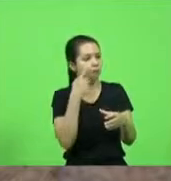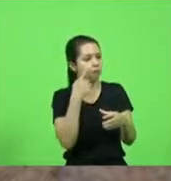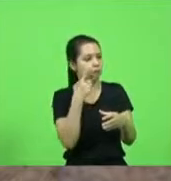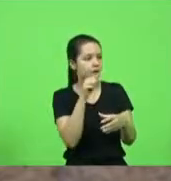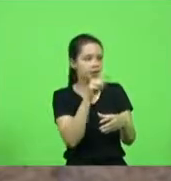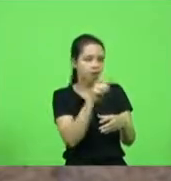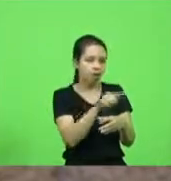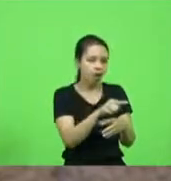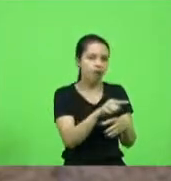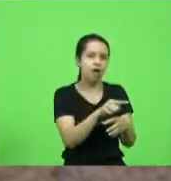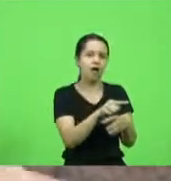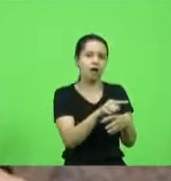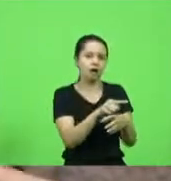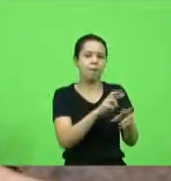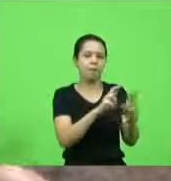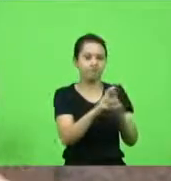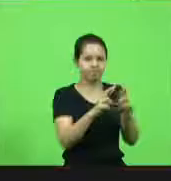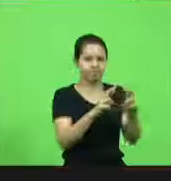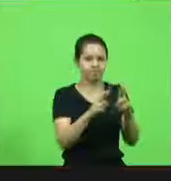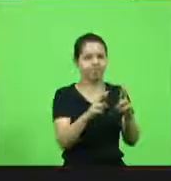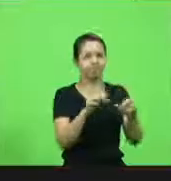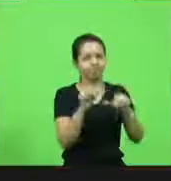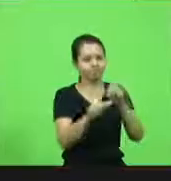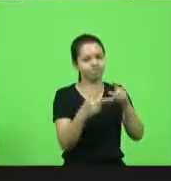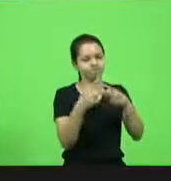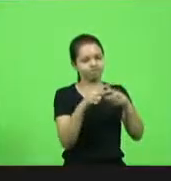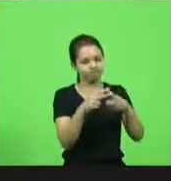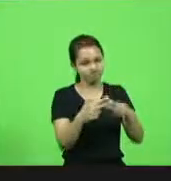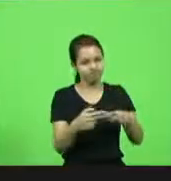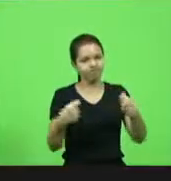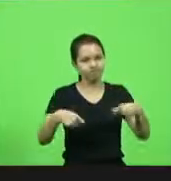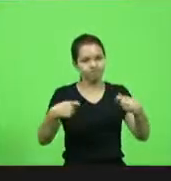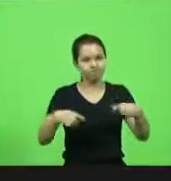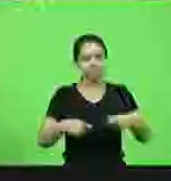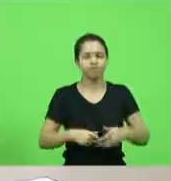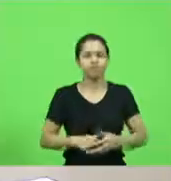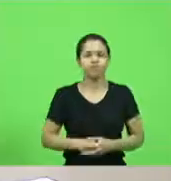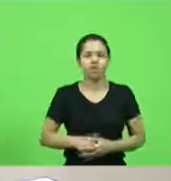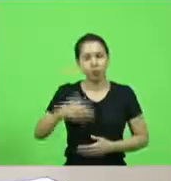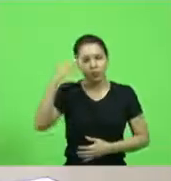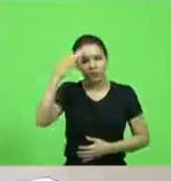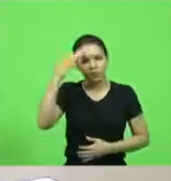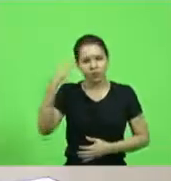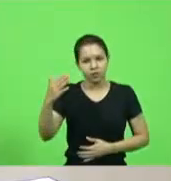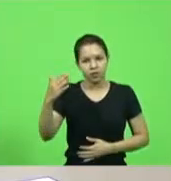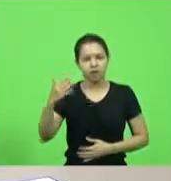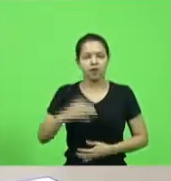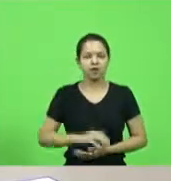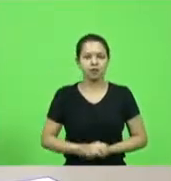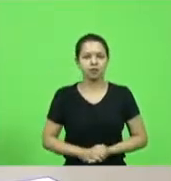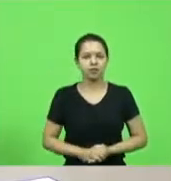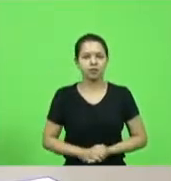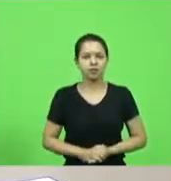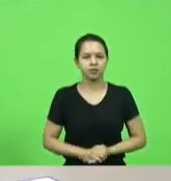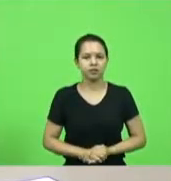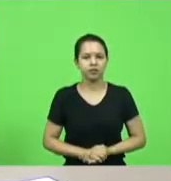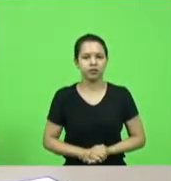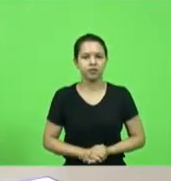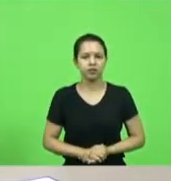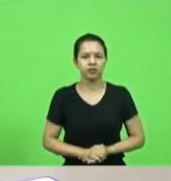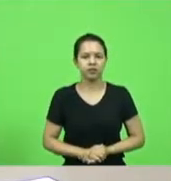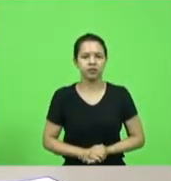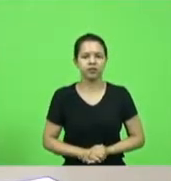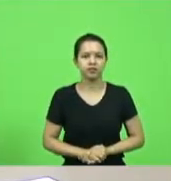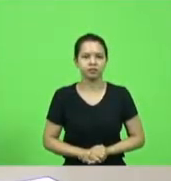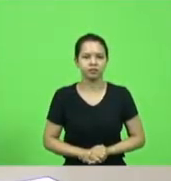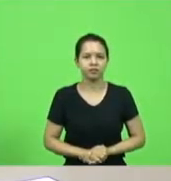está precisando. Obrigado, nosso presidente. Obrigado, deputado. Bloco PDT,